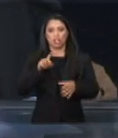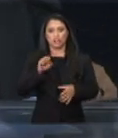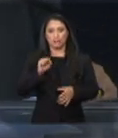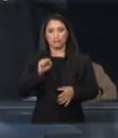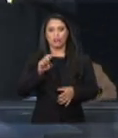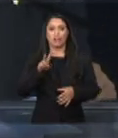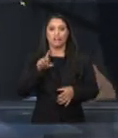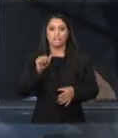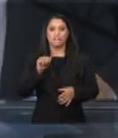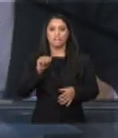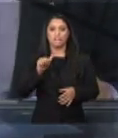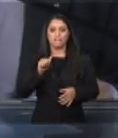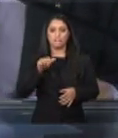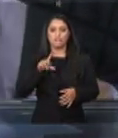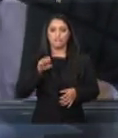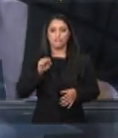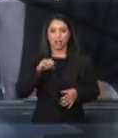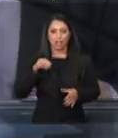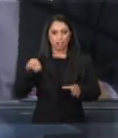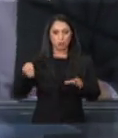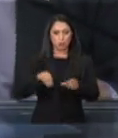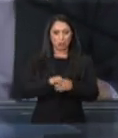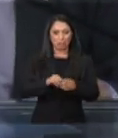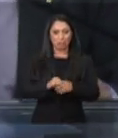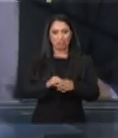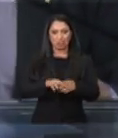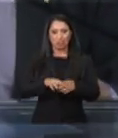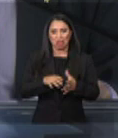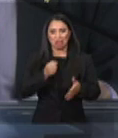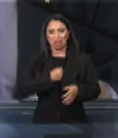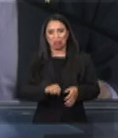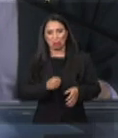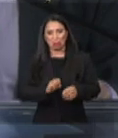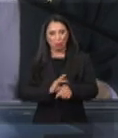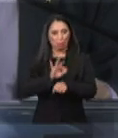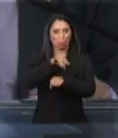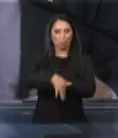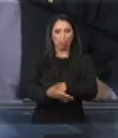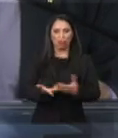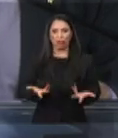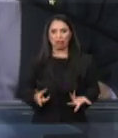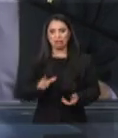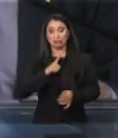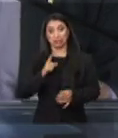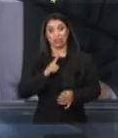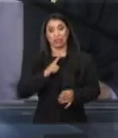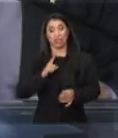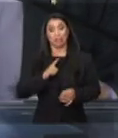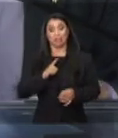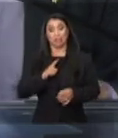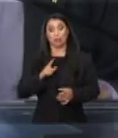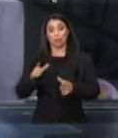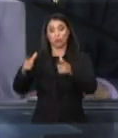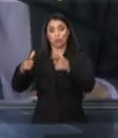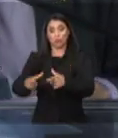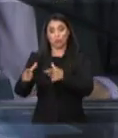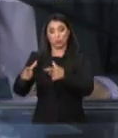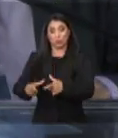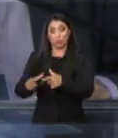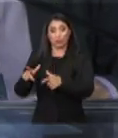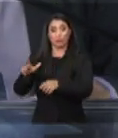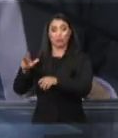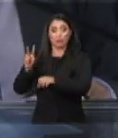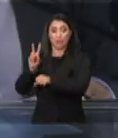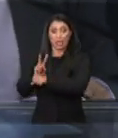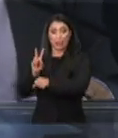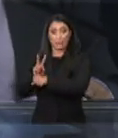do dos abrigos e o abrigo de paciência É exatamente esse o retrato nós temos um abrigo a 70 km do centro do